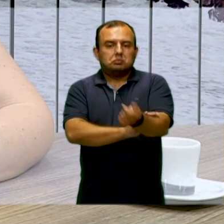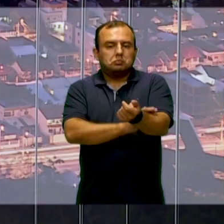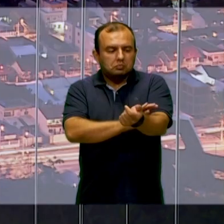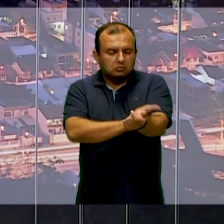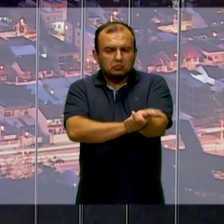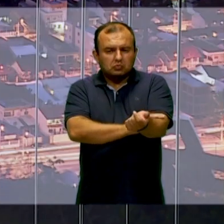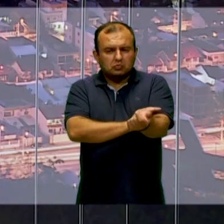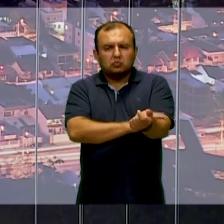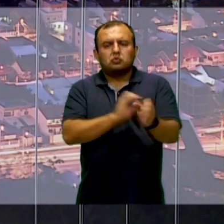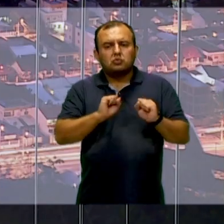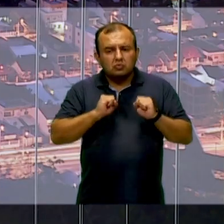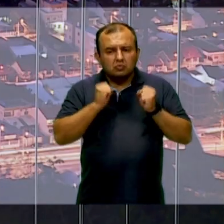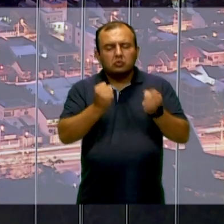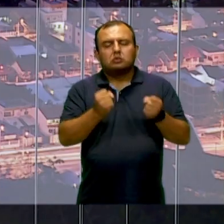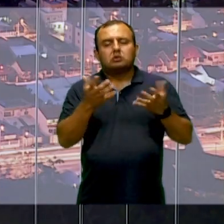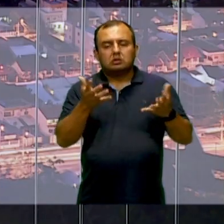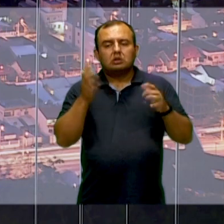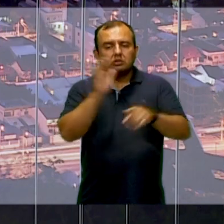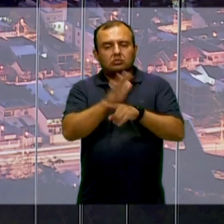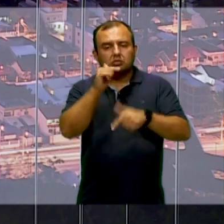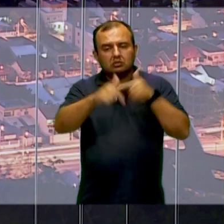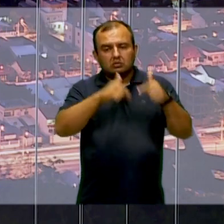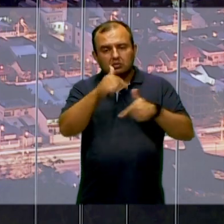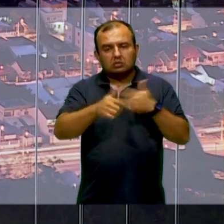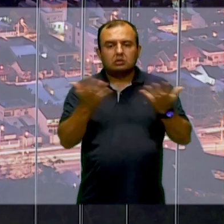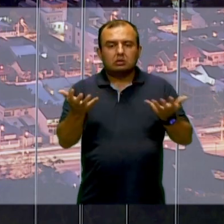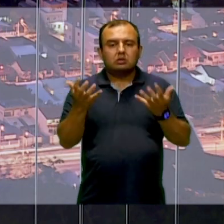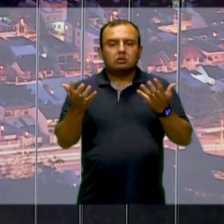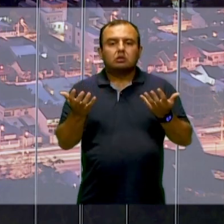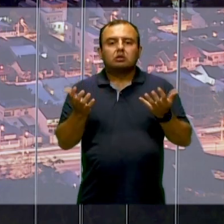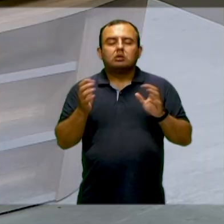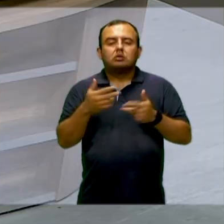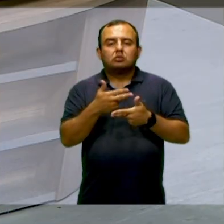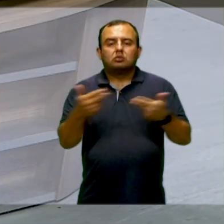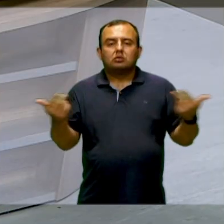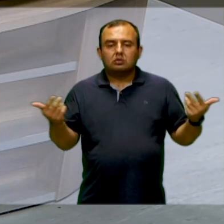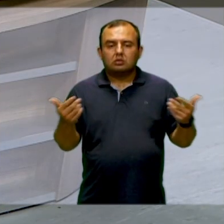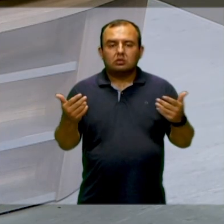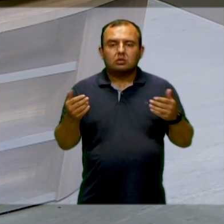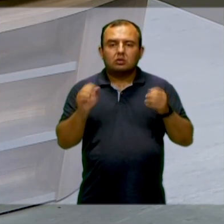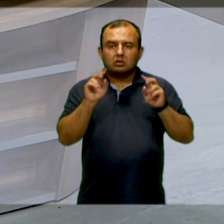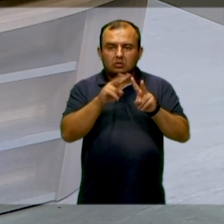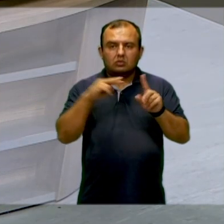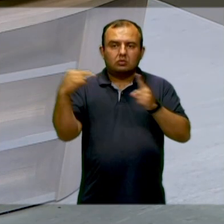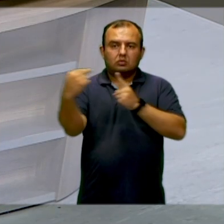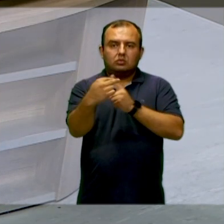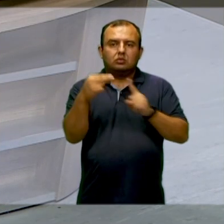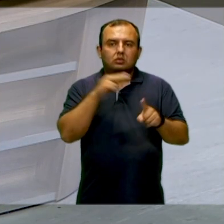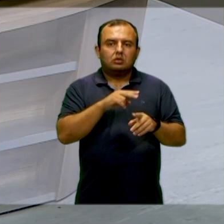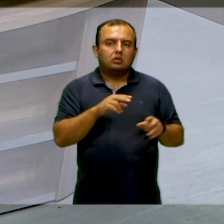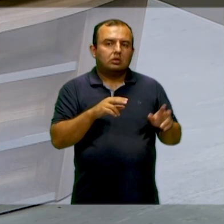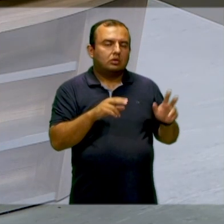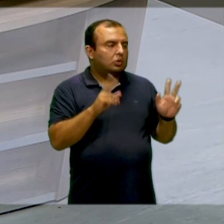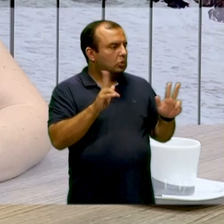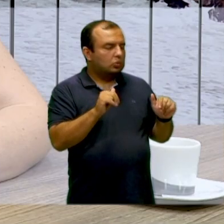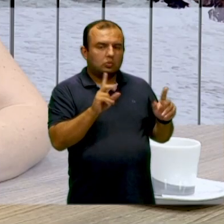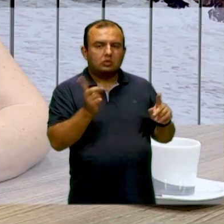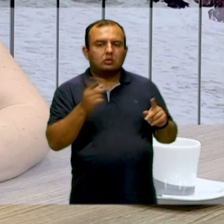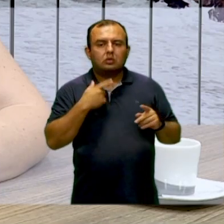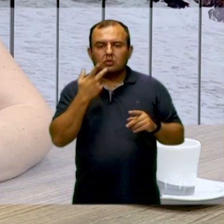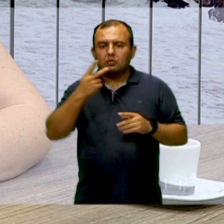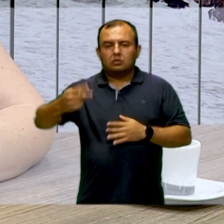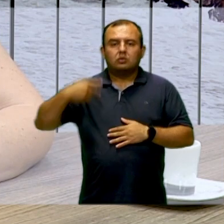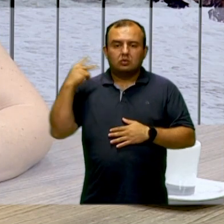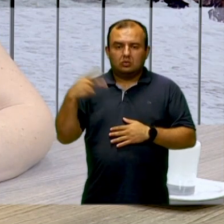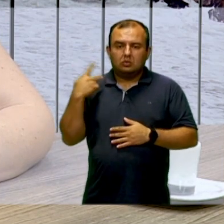acabou influenciando muito nesse teu trabalho agora, de querer que as coisas sejam cada vez mais às claras, né? Nunca deixou de ser. Quando eu estava como